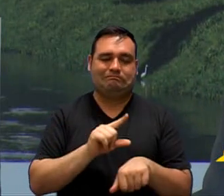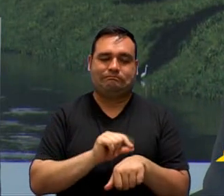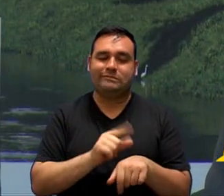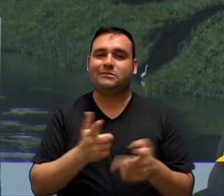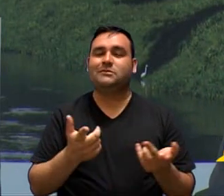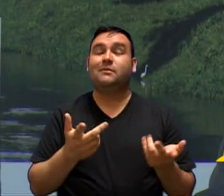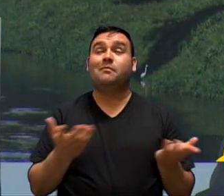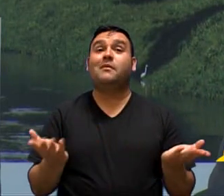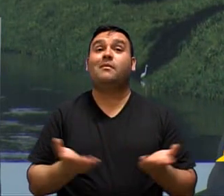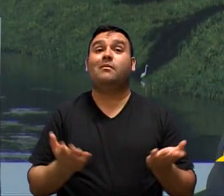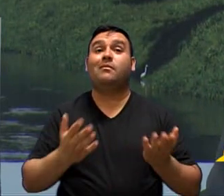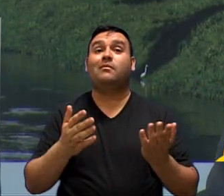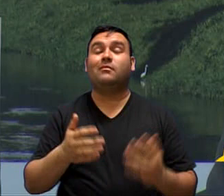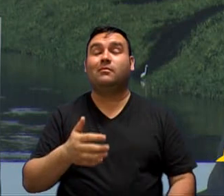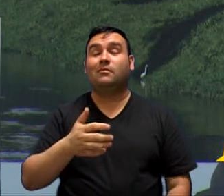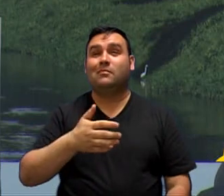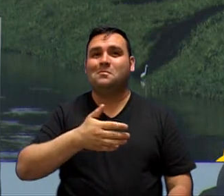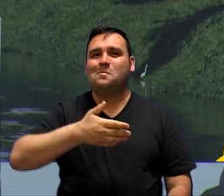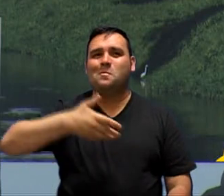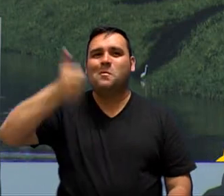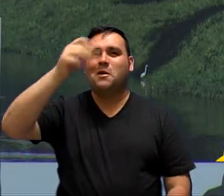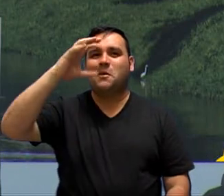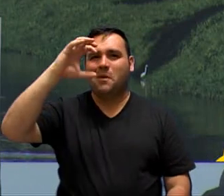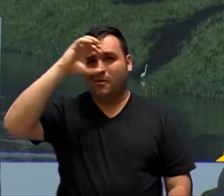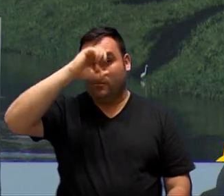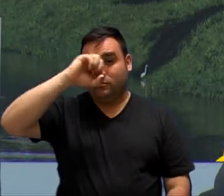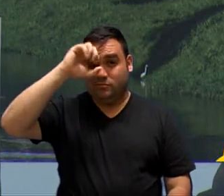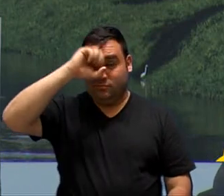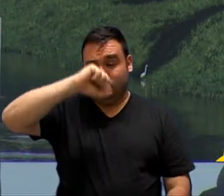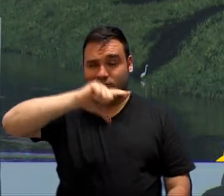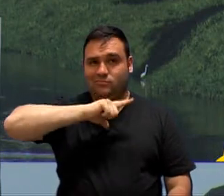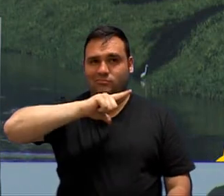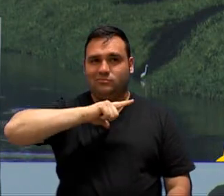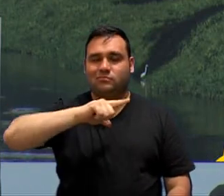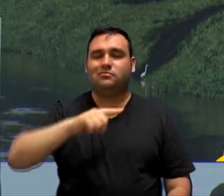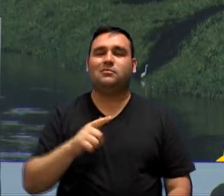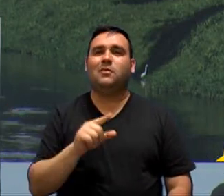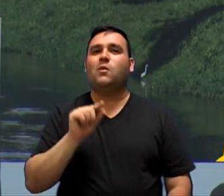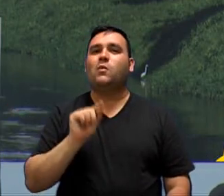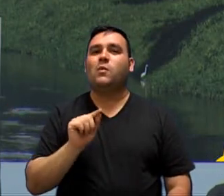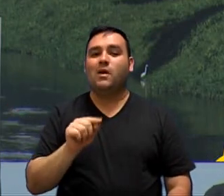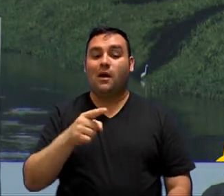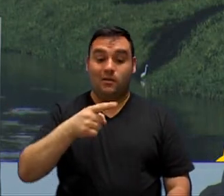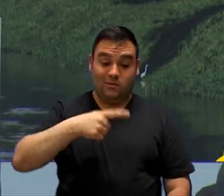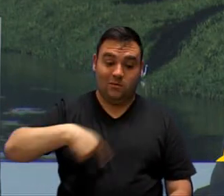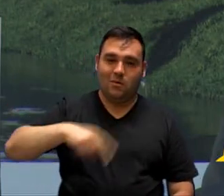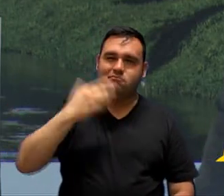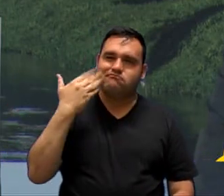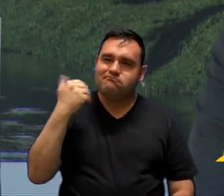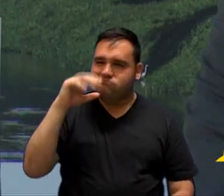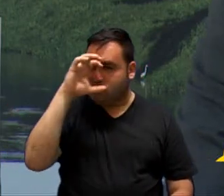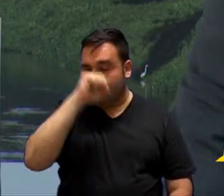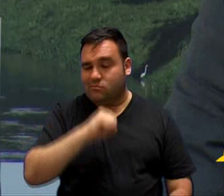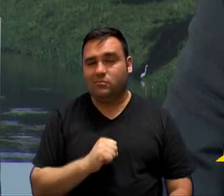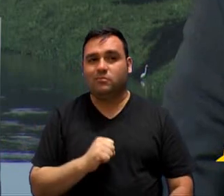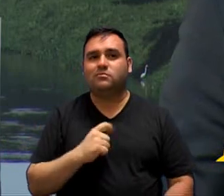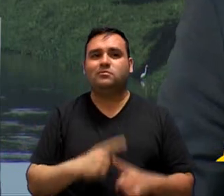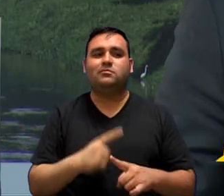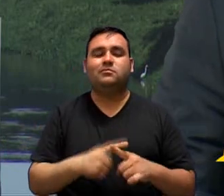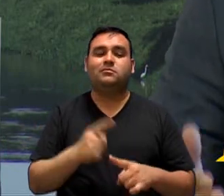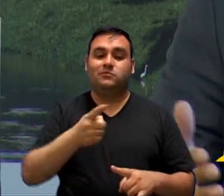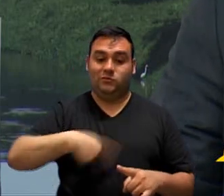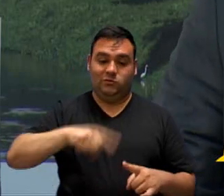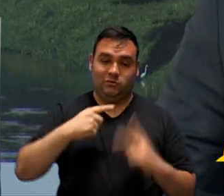Mas a maior aprendizado disso tudo, Renan, é nosso. Que nós, os